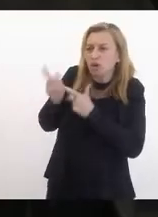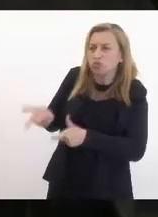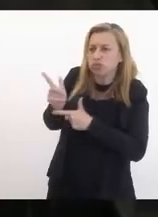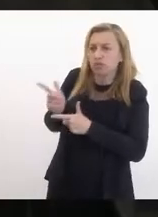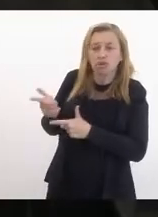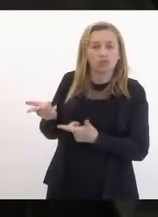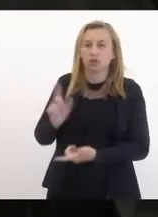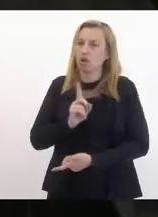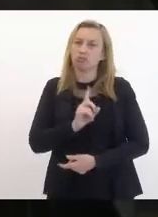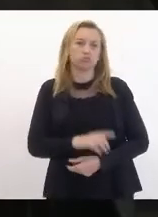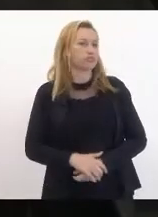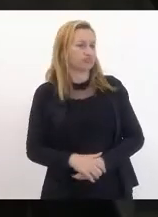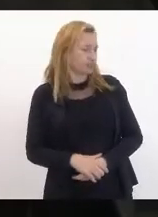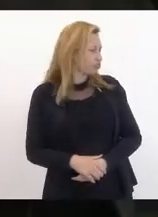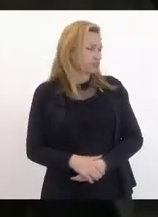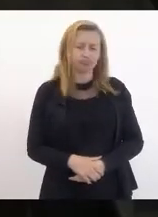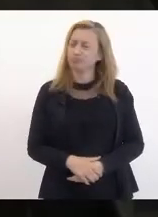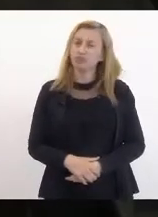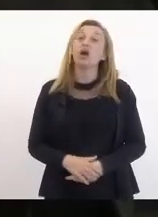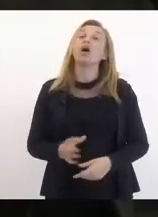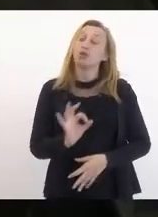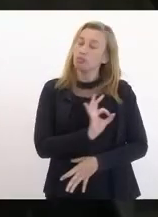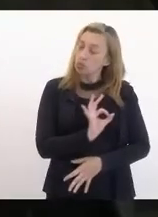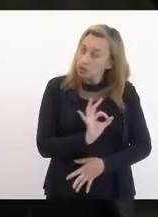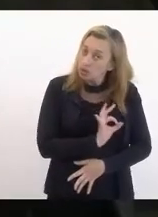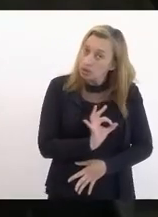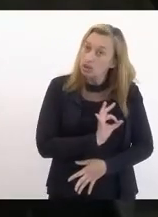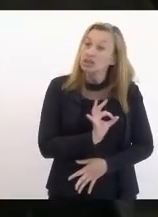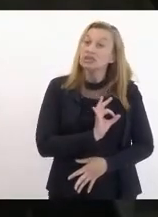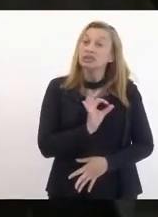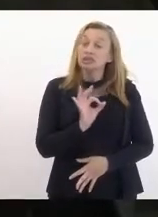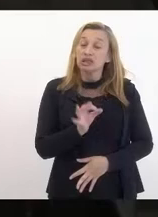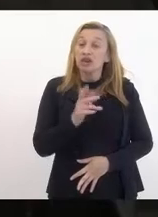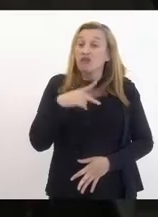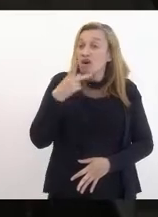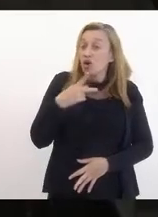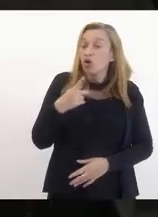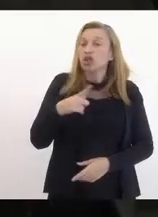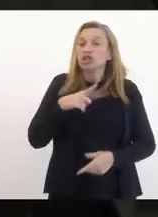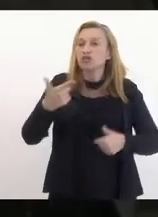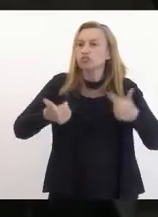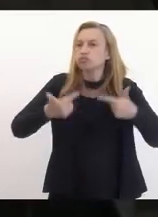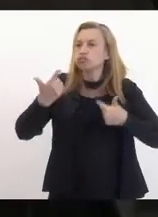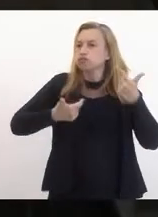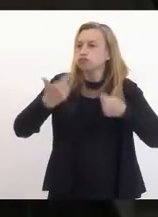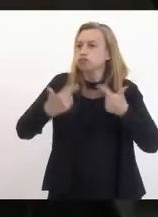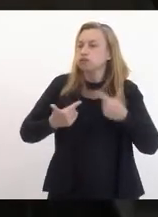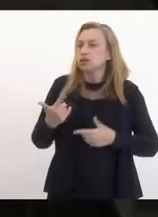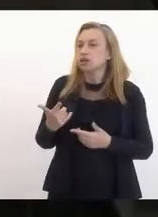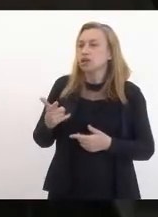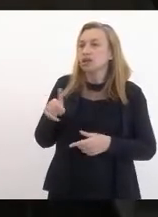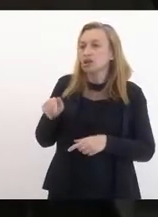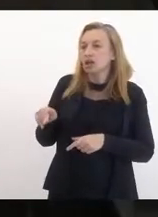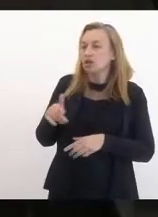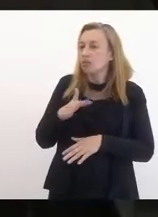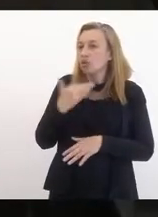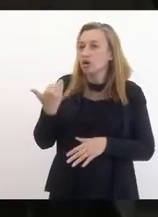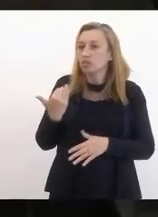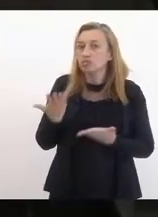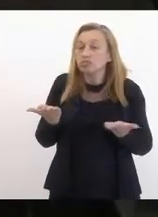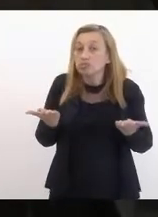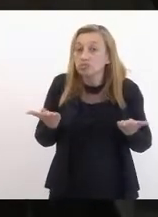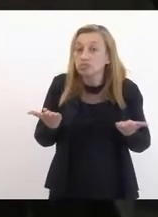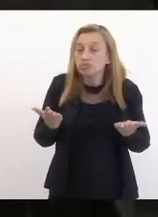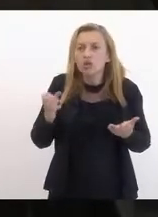sumariamente. A polícia oficialmente diz que houve uma troca de tiros e ele foi alvejado. Mas